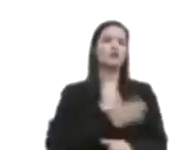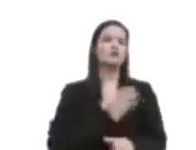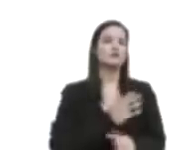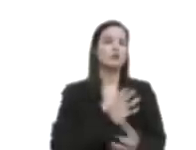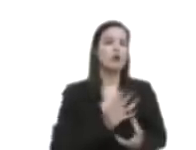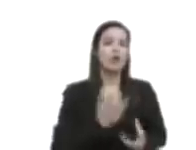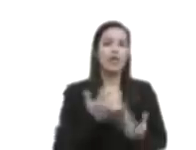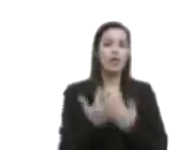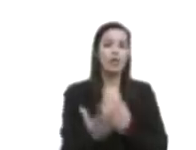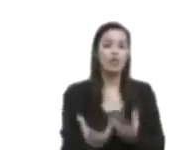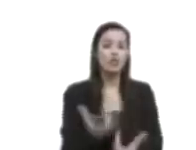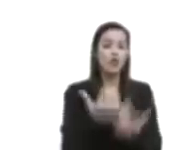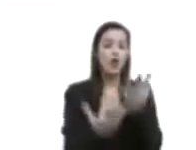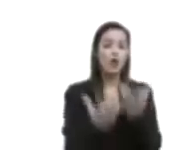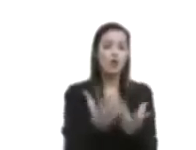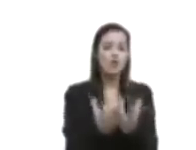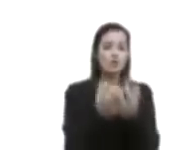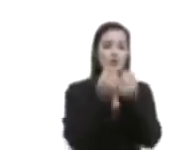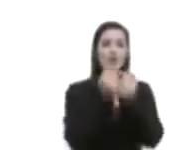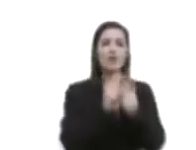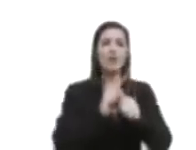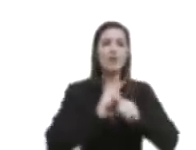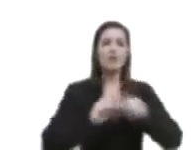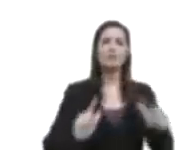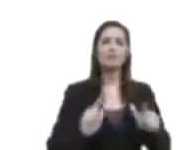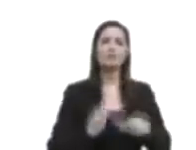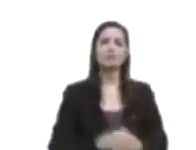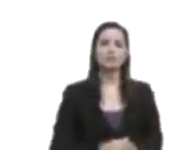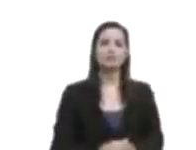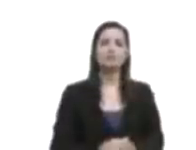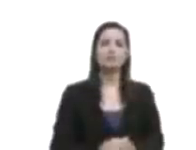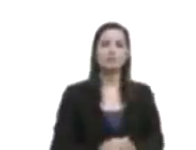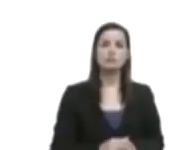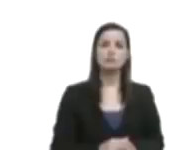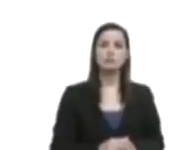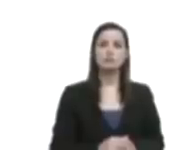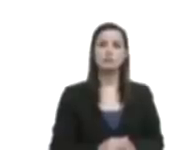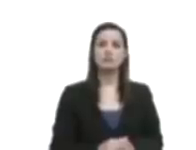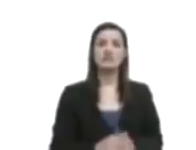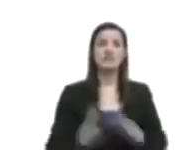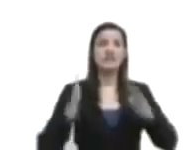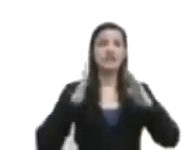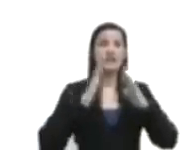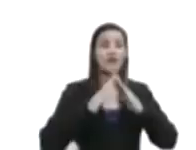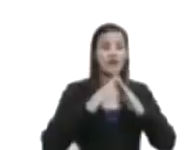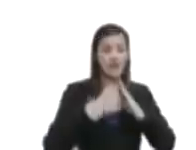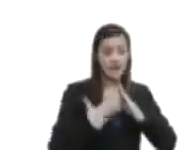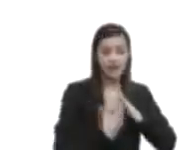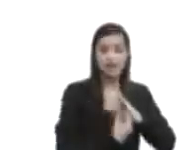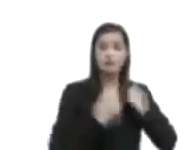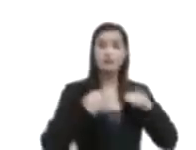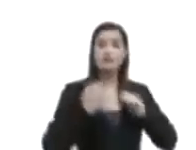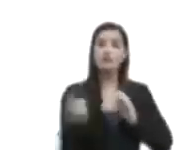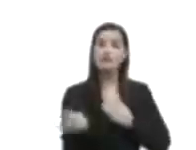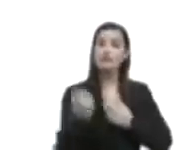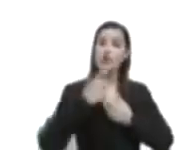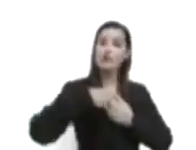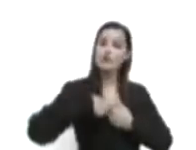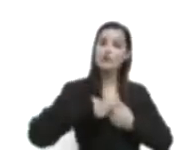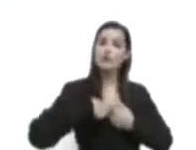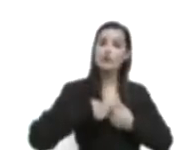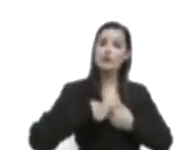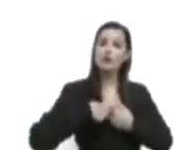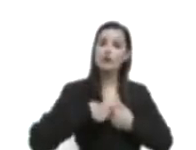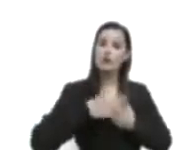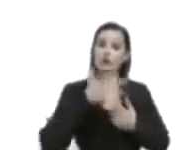dos ídolos. Como a igreja precisa retornar a esses princípios. como